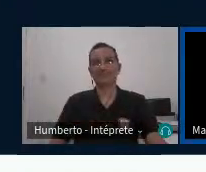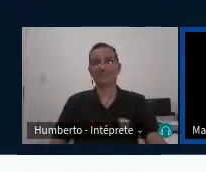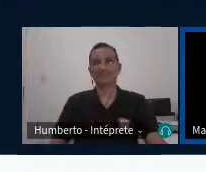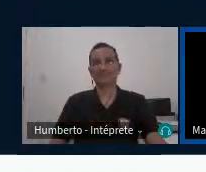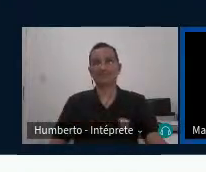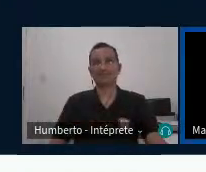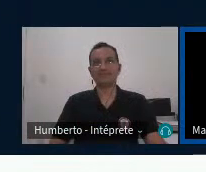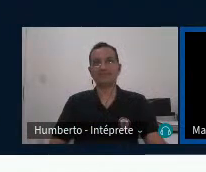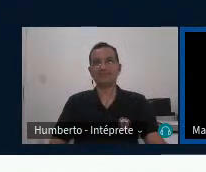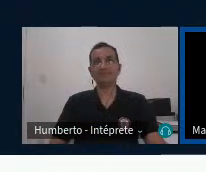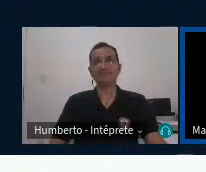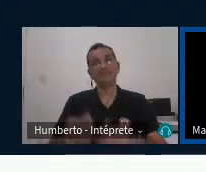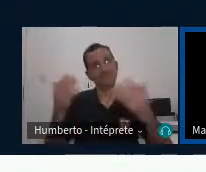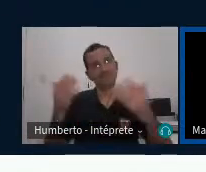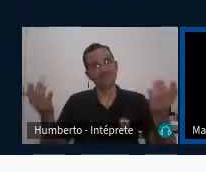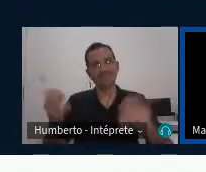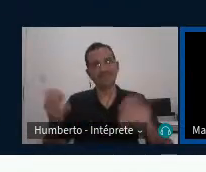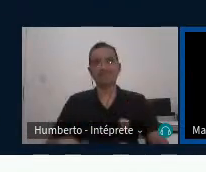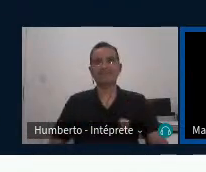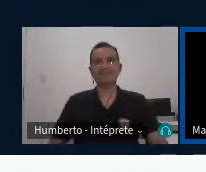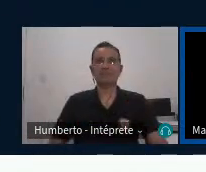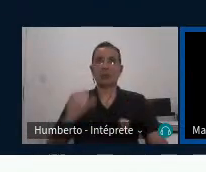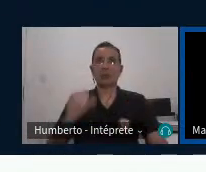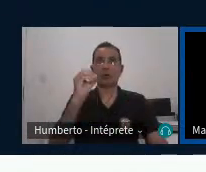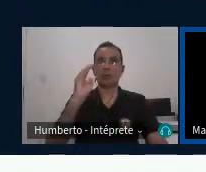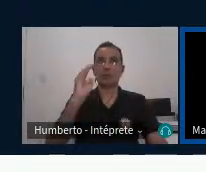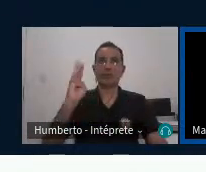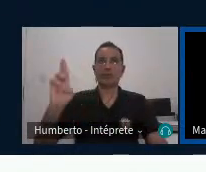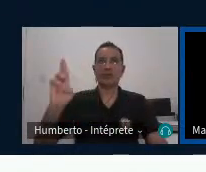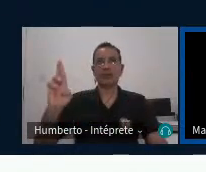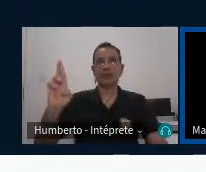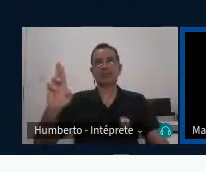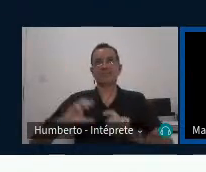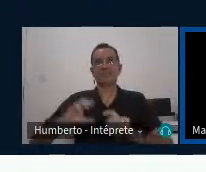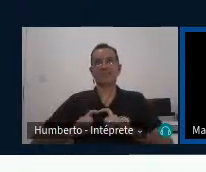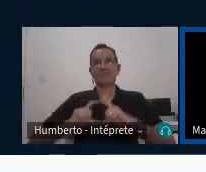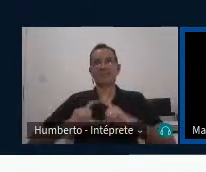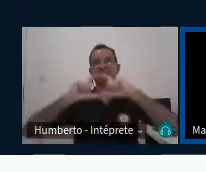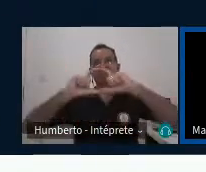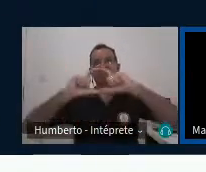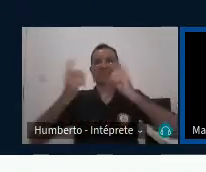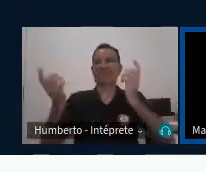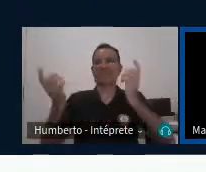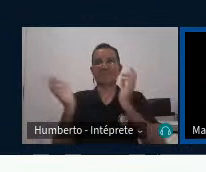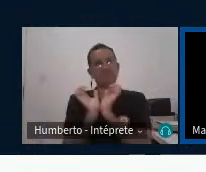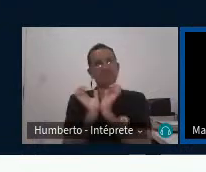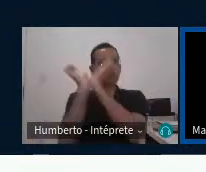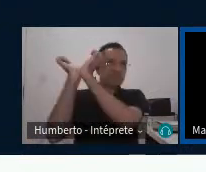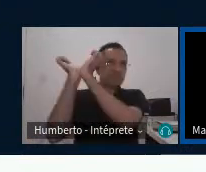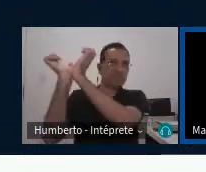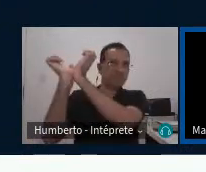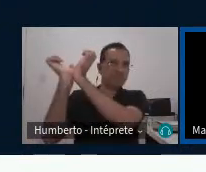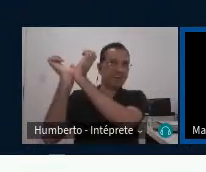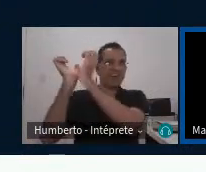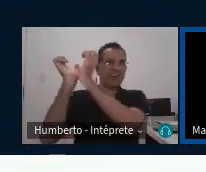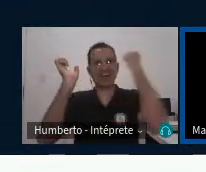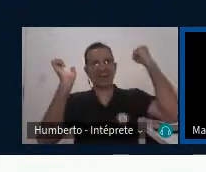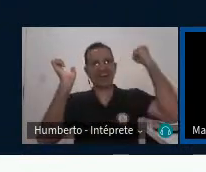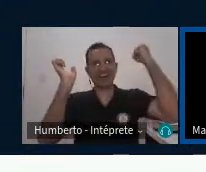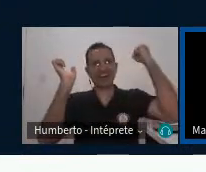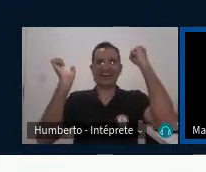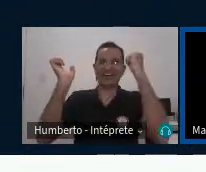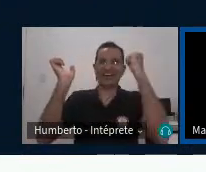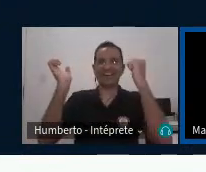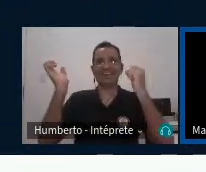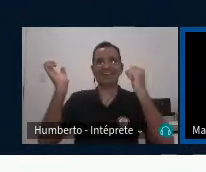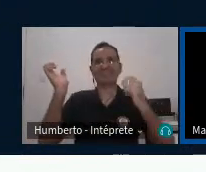seria muito errado dizer que o objetivo da OBR é você sair com uma medalha, você sair com um troféu, é você sair colocado para o nacional.